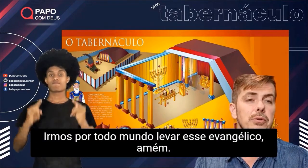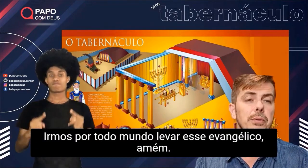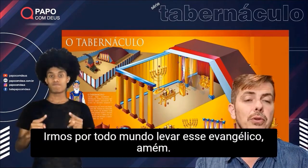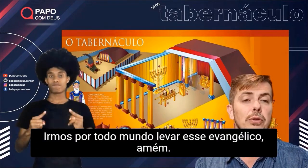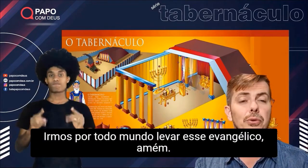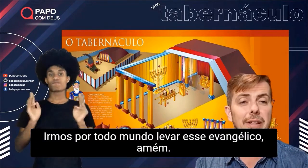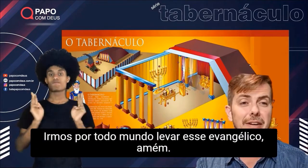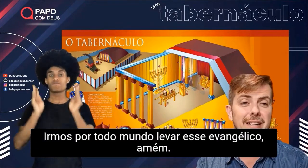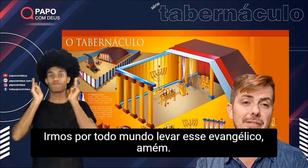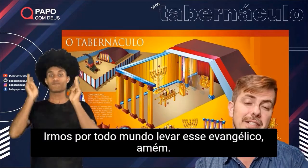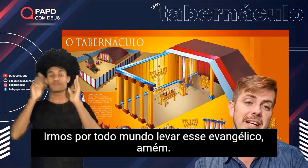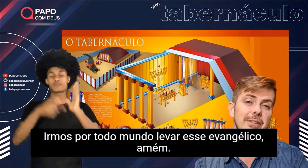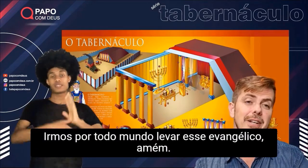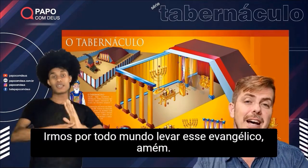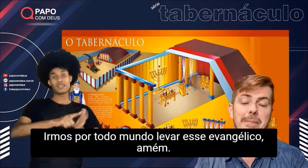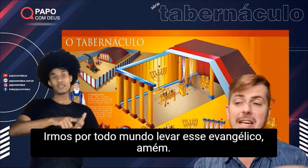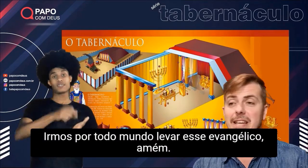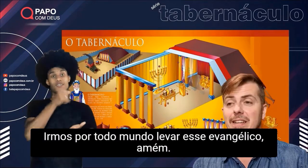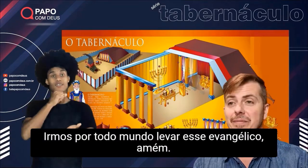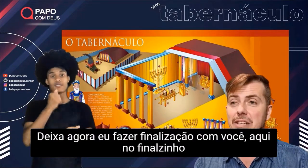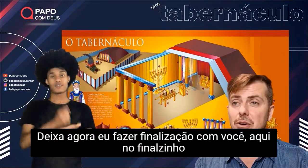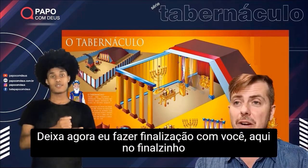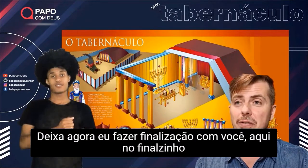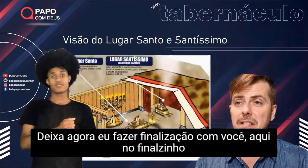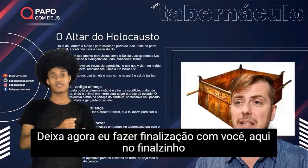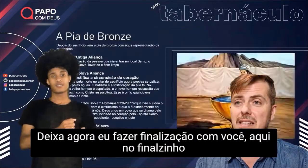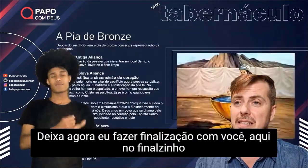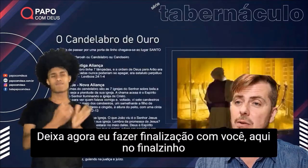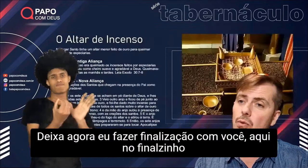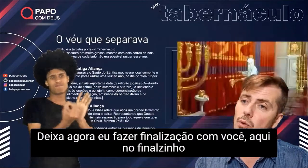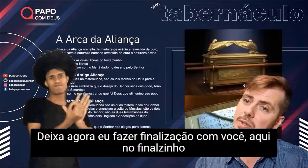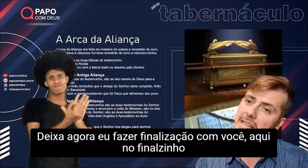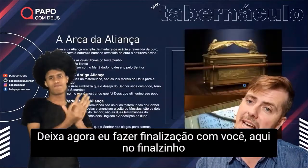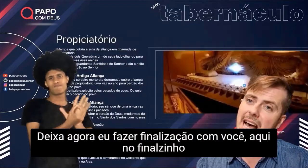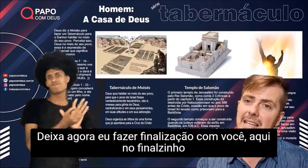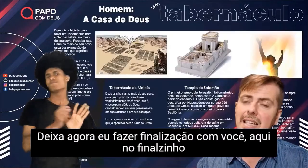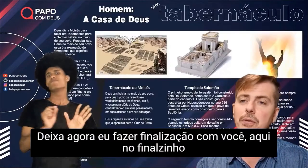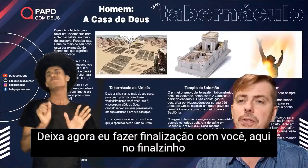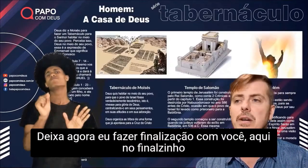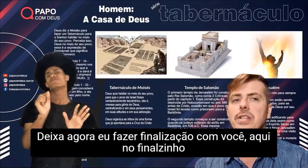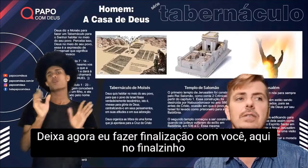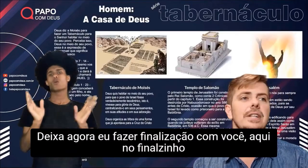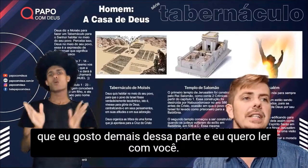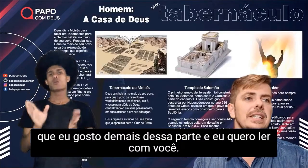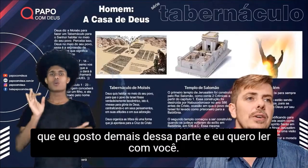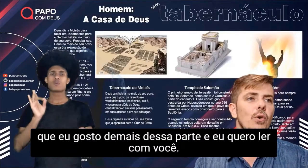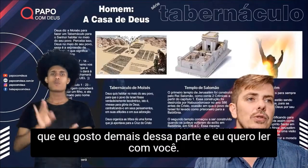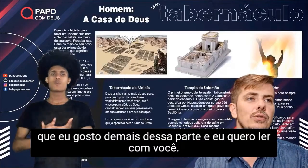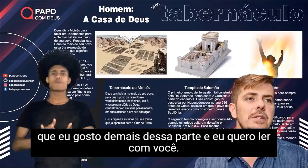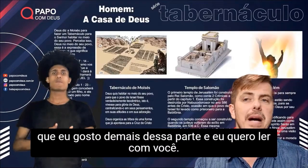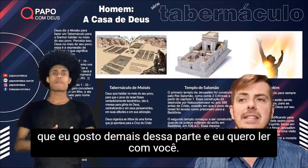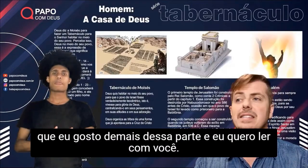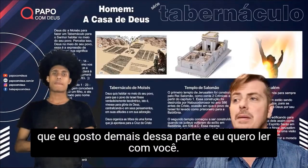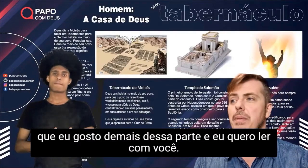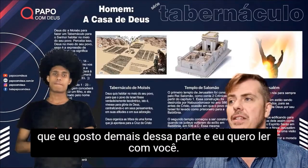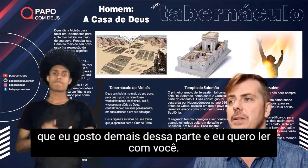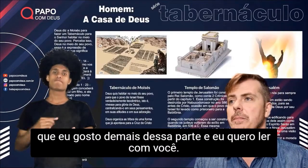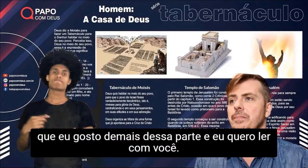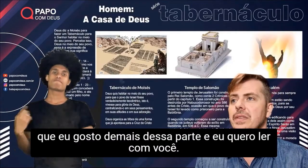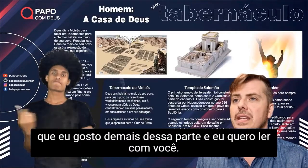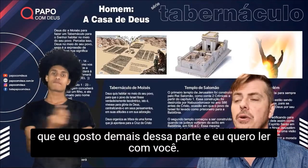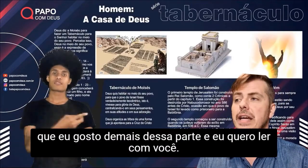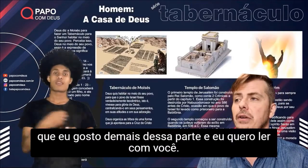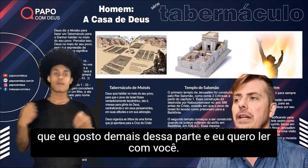nós irmos por todo mundo levar esse evangelho. Amém? Deixa eu agora fazer a finalização com você aqui no finalzinho, que eu gosto demais dessa